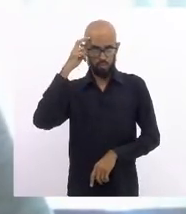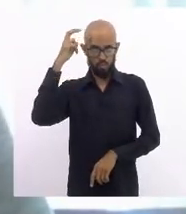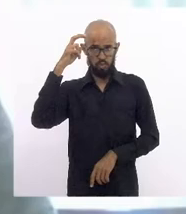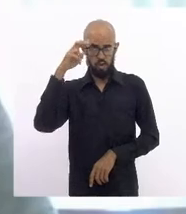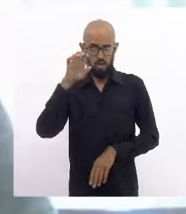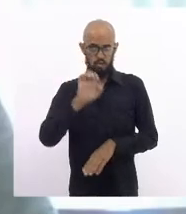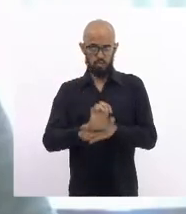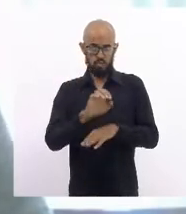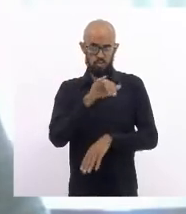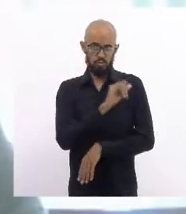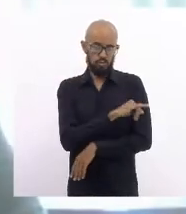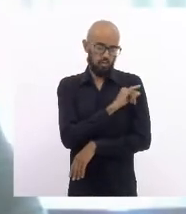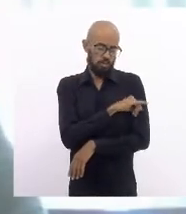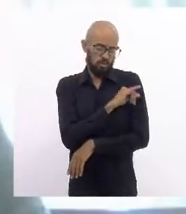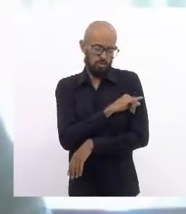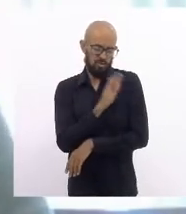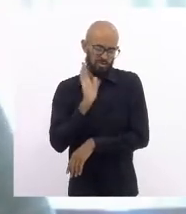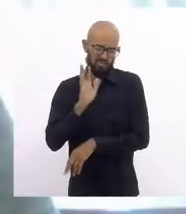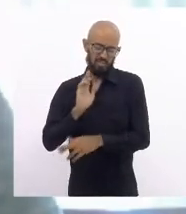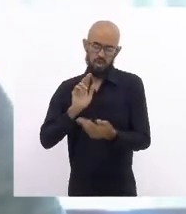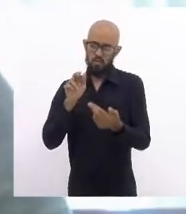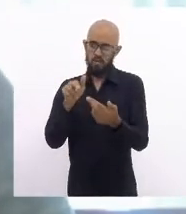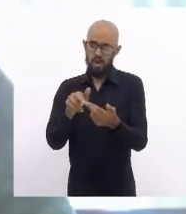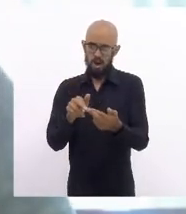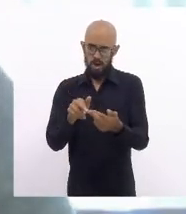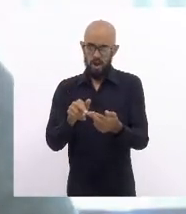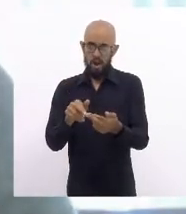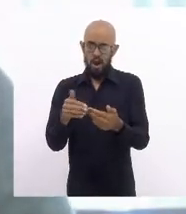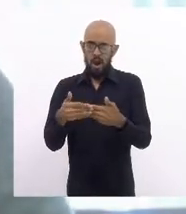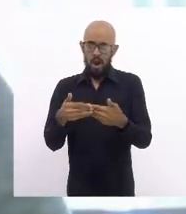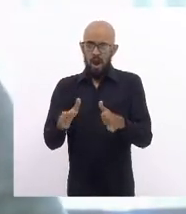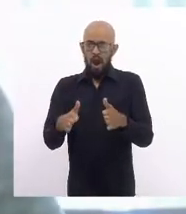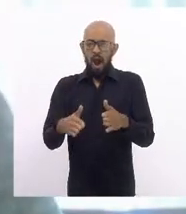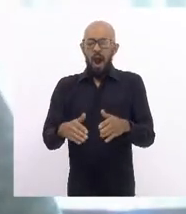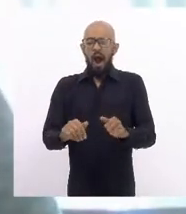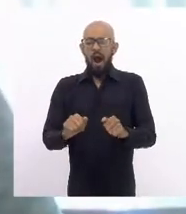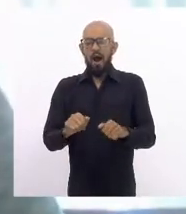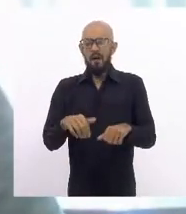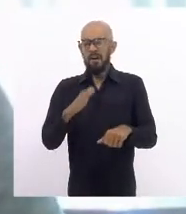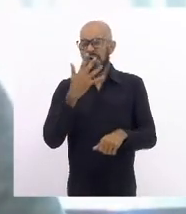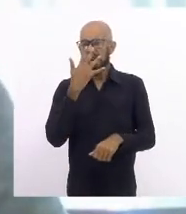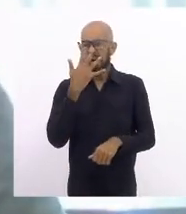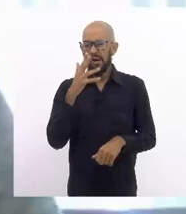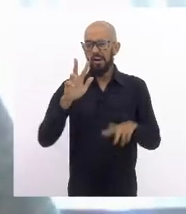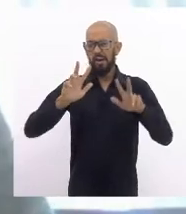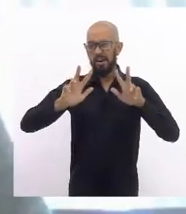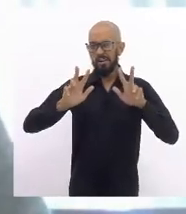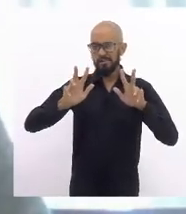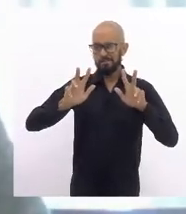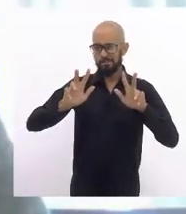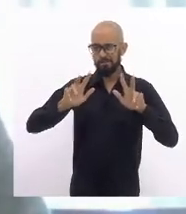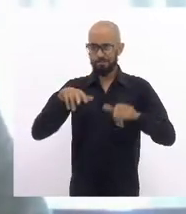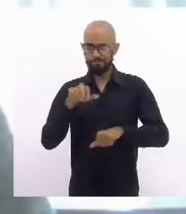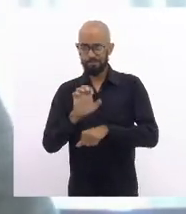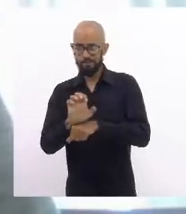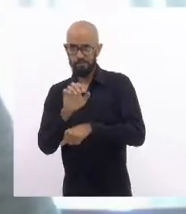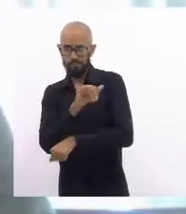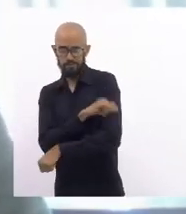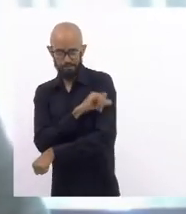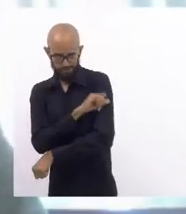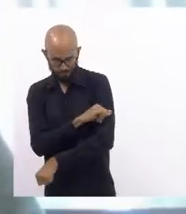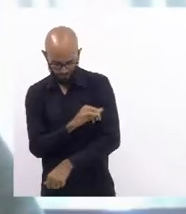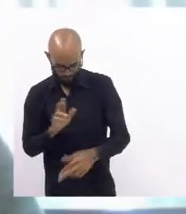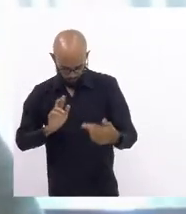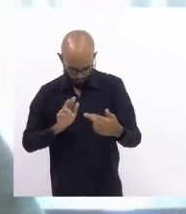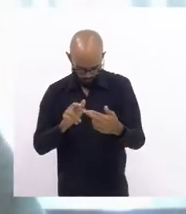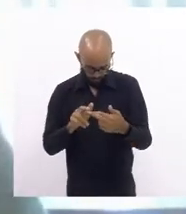durante décadas a referência de abertura do Carnaval no nosso Estado e cumprindo um papel importante de referência do